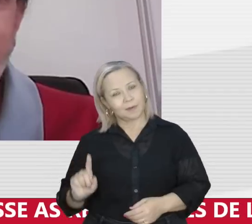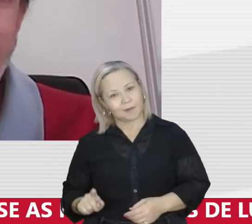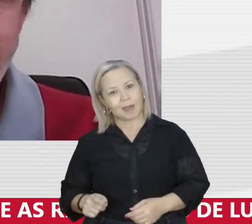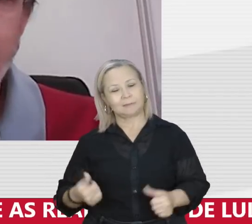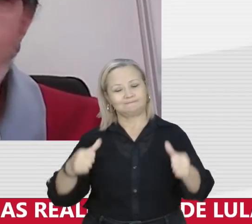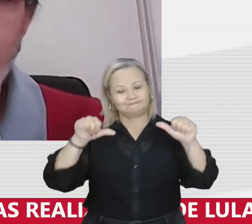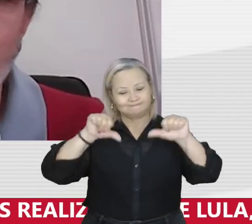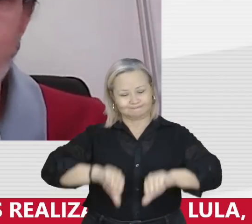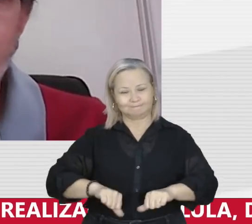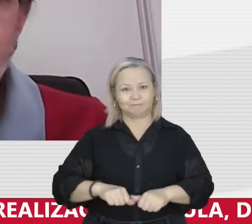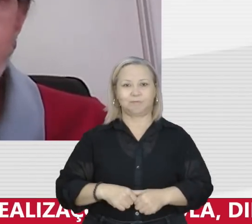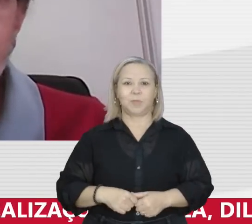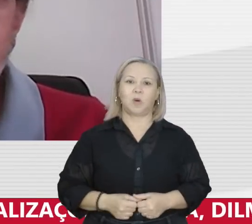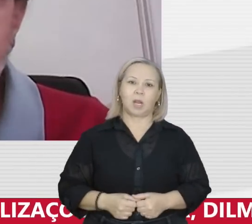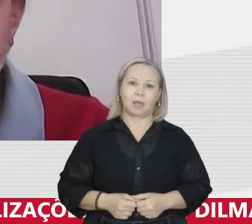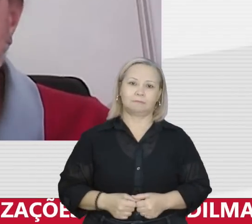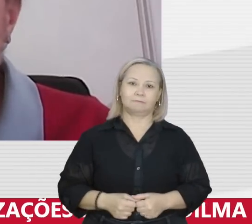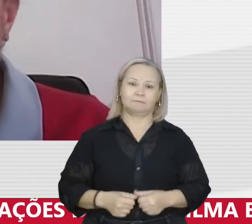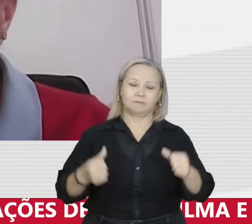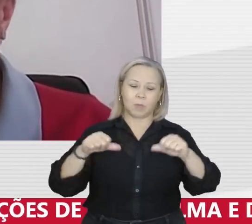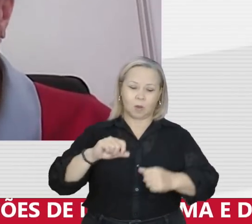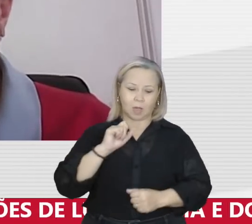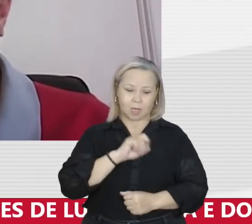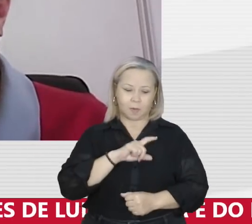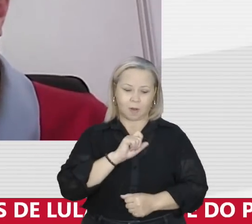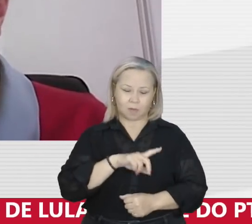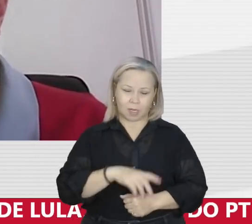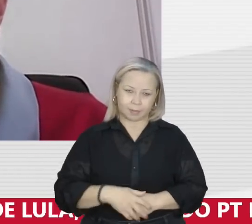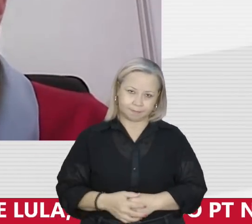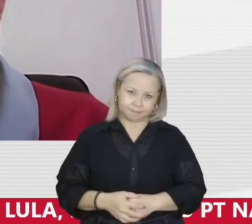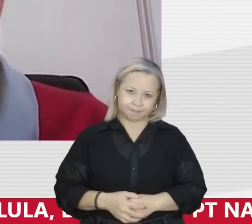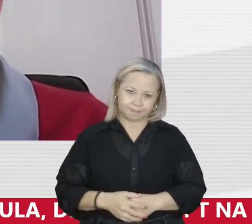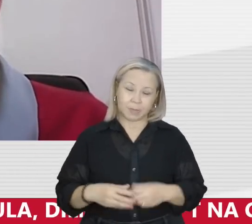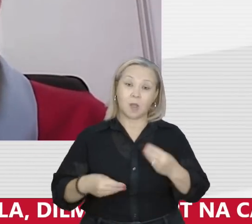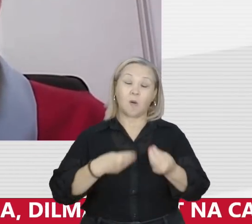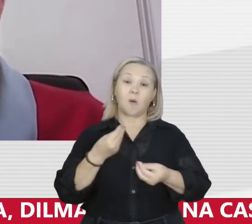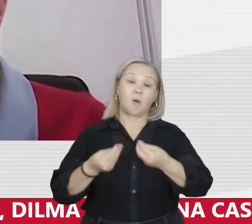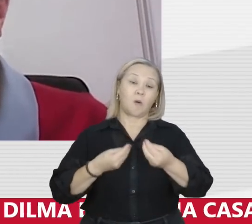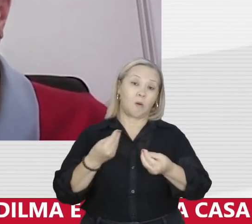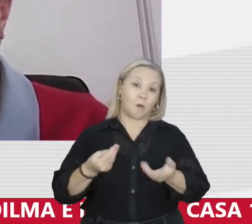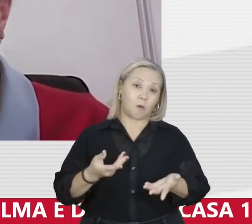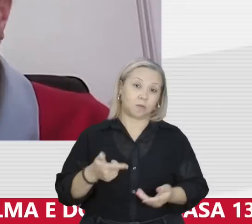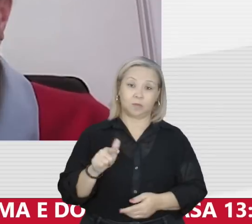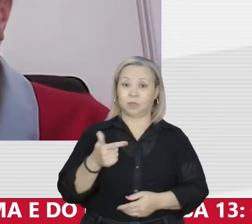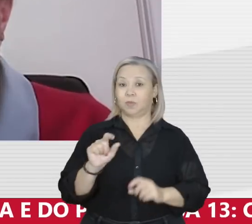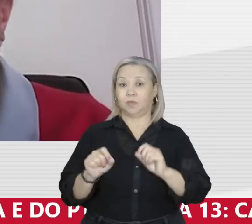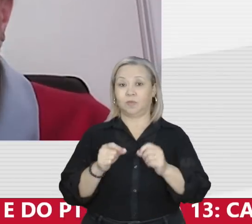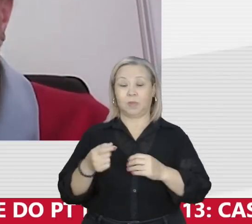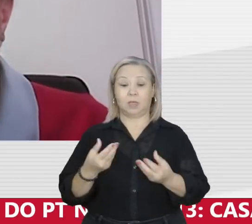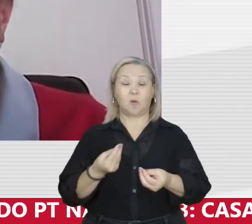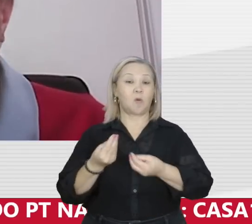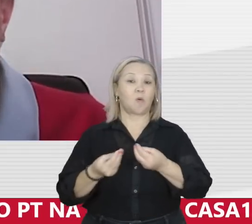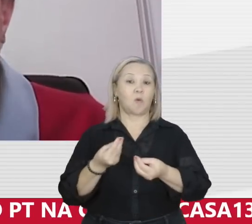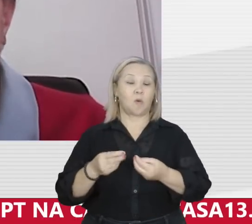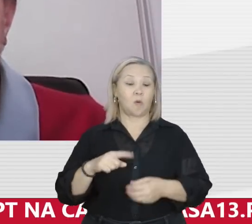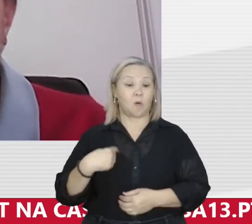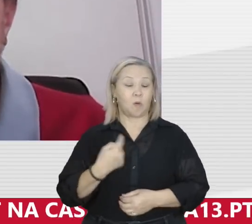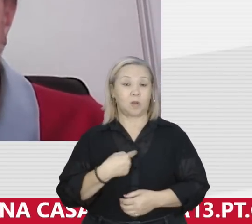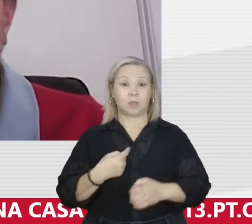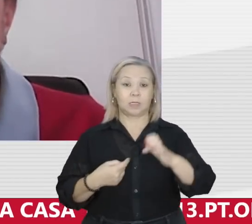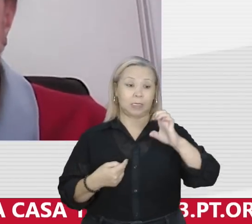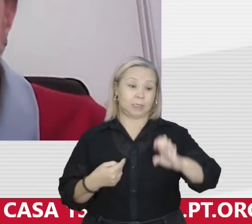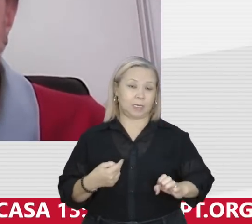né? E aí não tem como a gente não ser mais esquerda do que nunca. Nós temos que acreditar